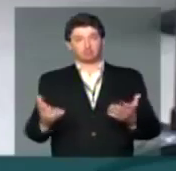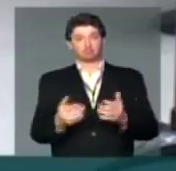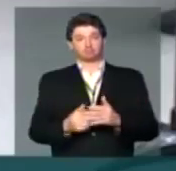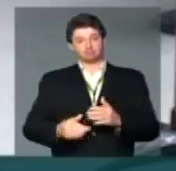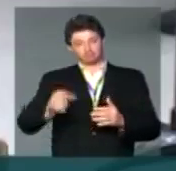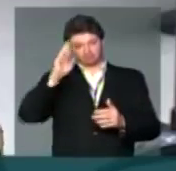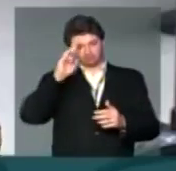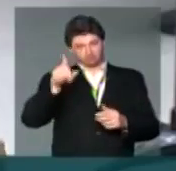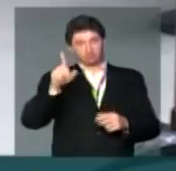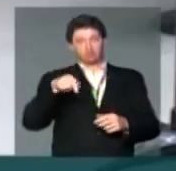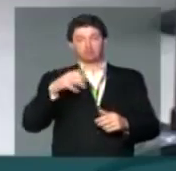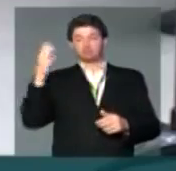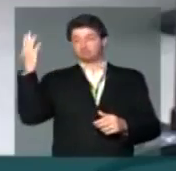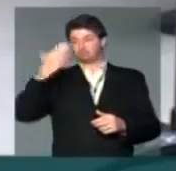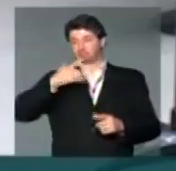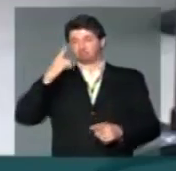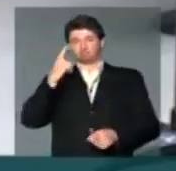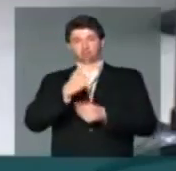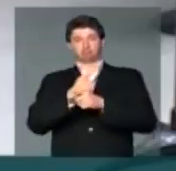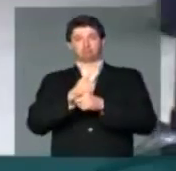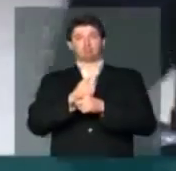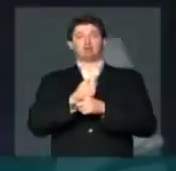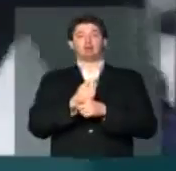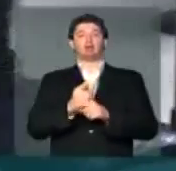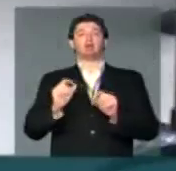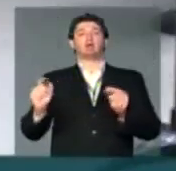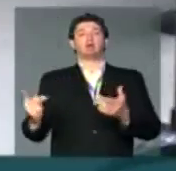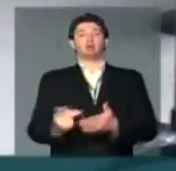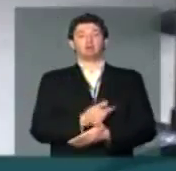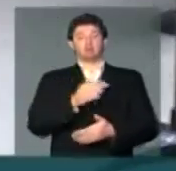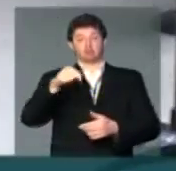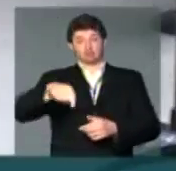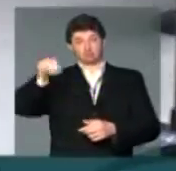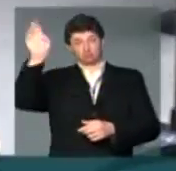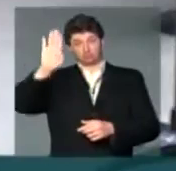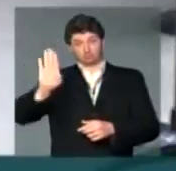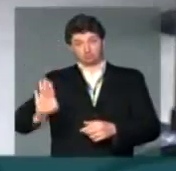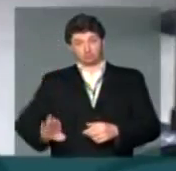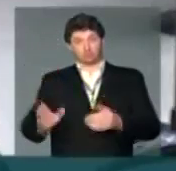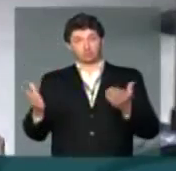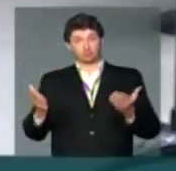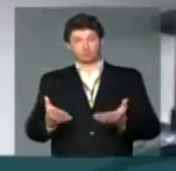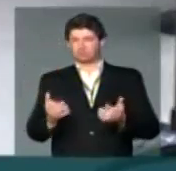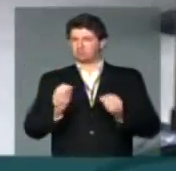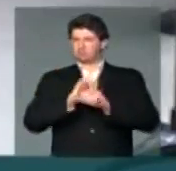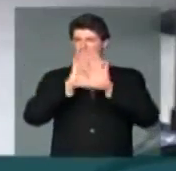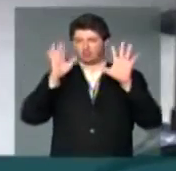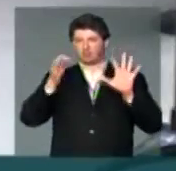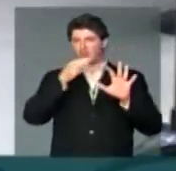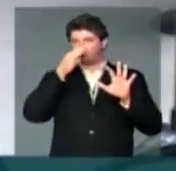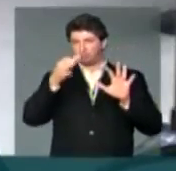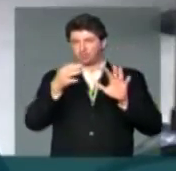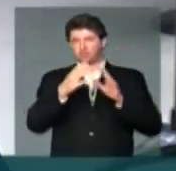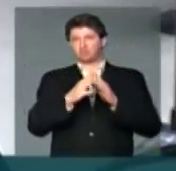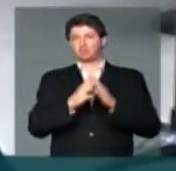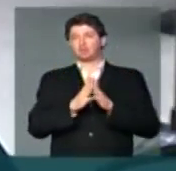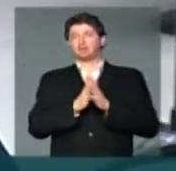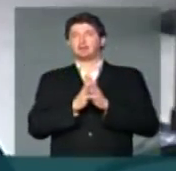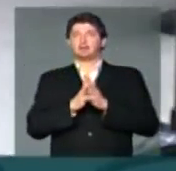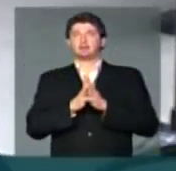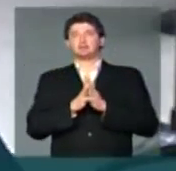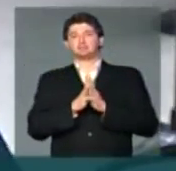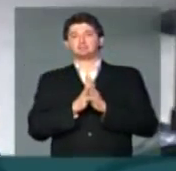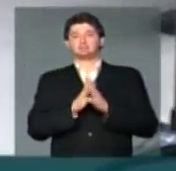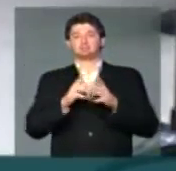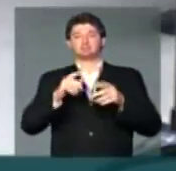Vossa Excelência é uma constatação daquilo que vem ocorrendo hoje no país, com uma visão muito clara, muito de